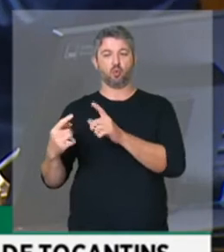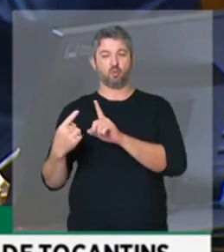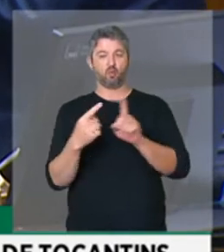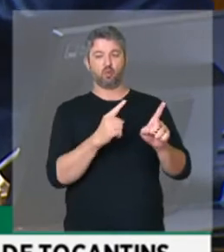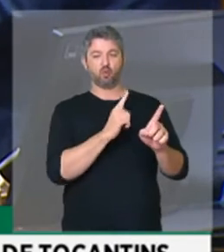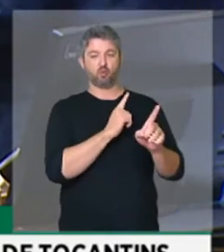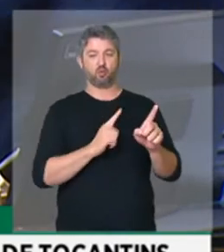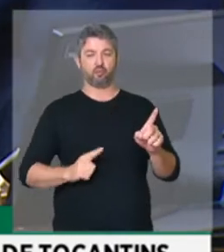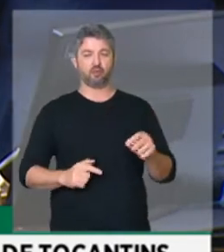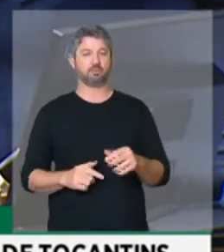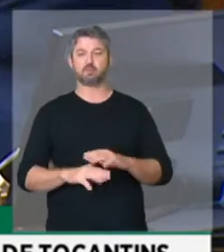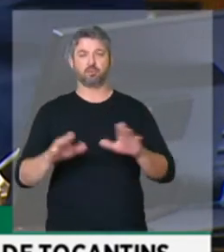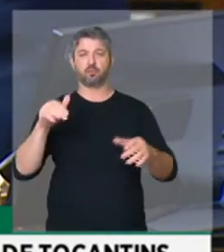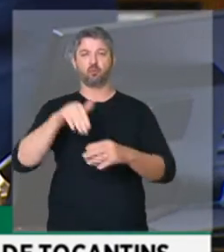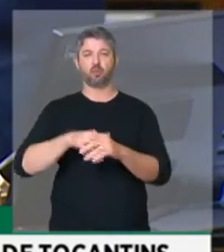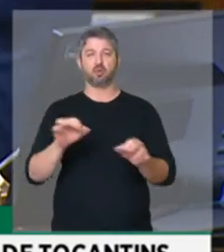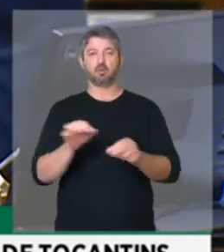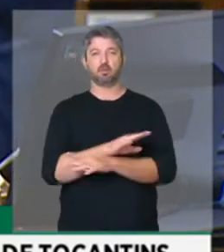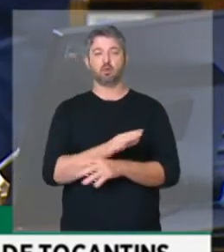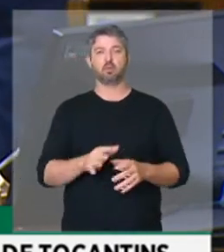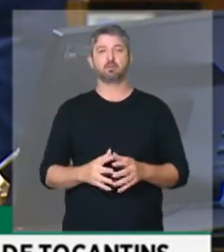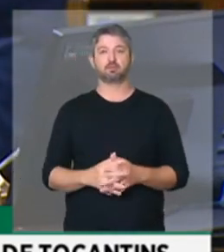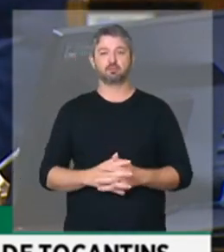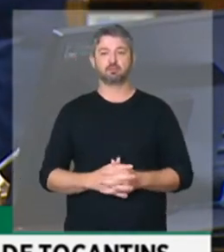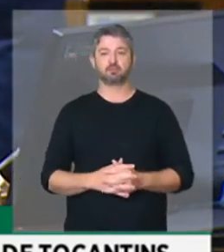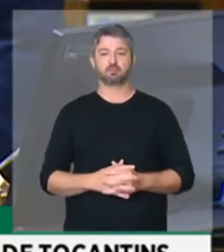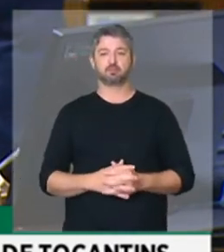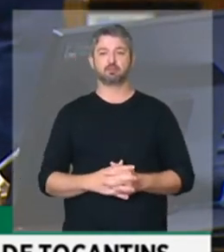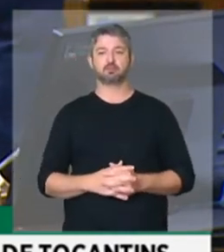Está encerrada a votação.